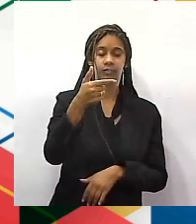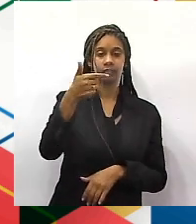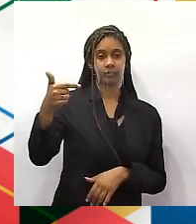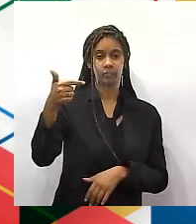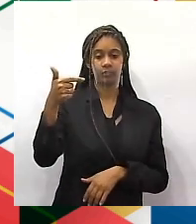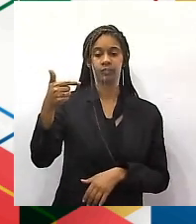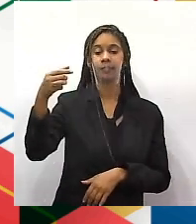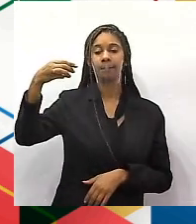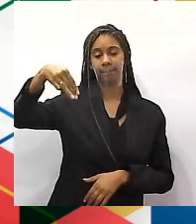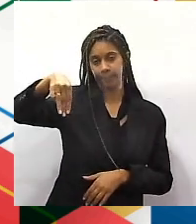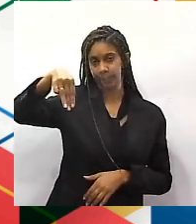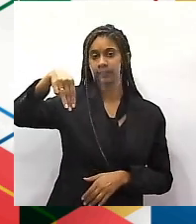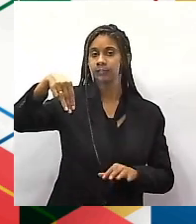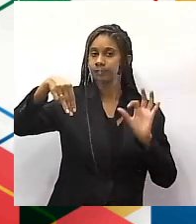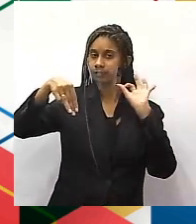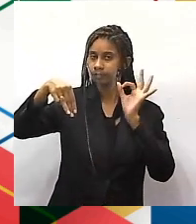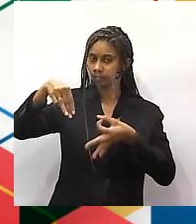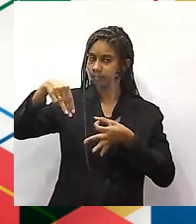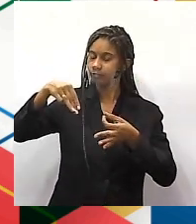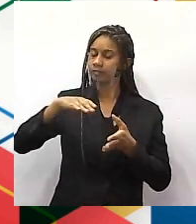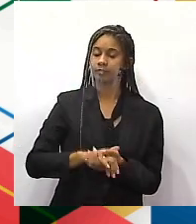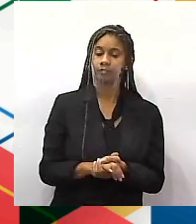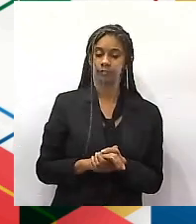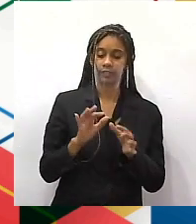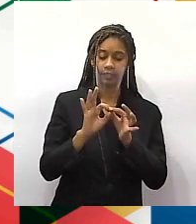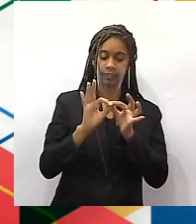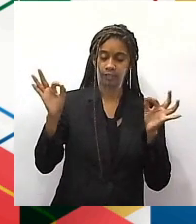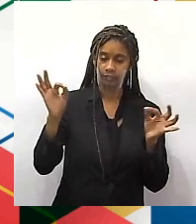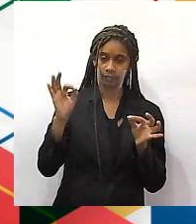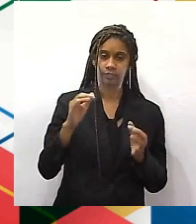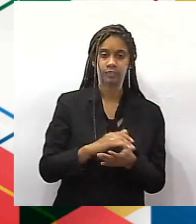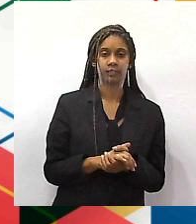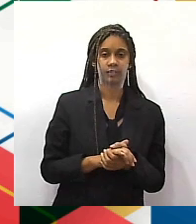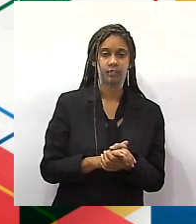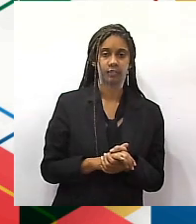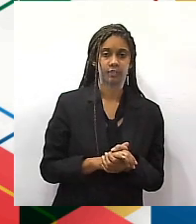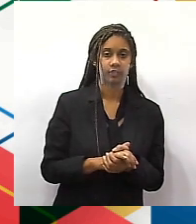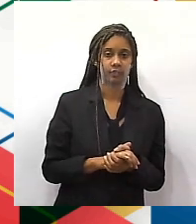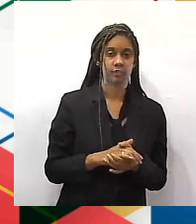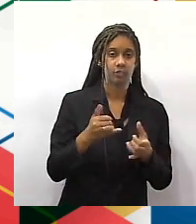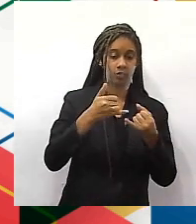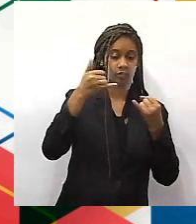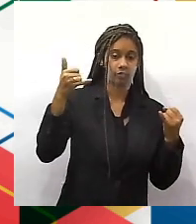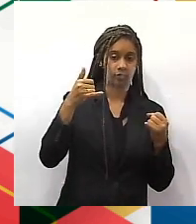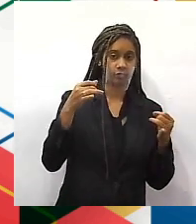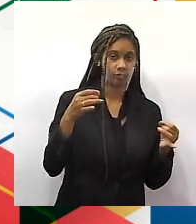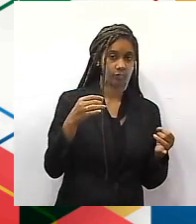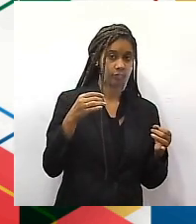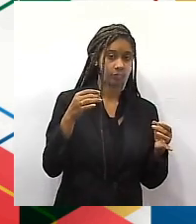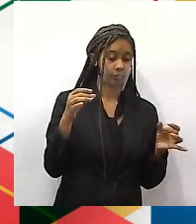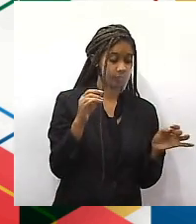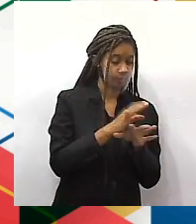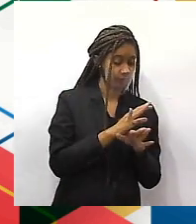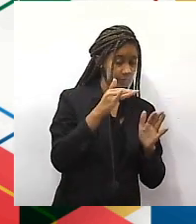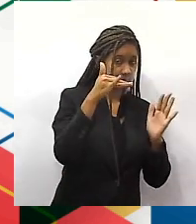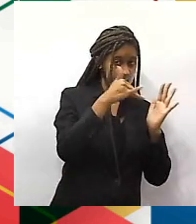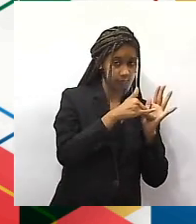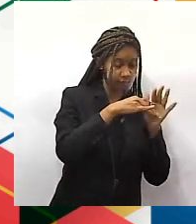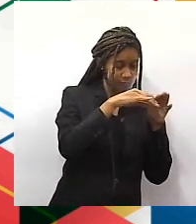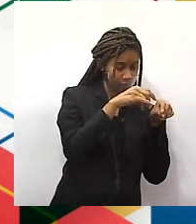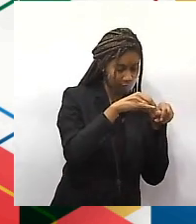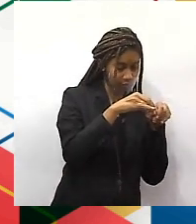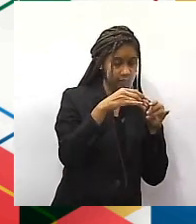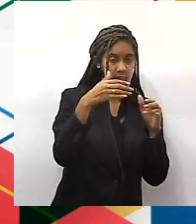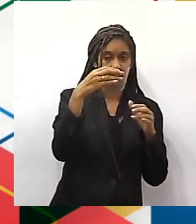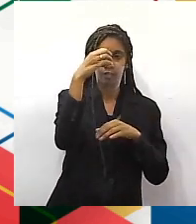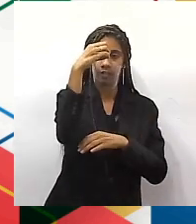3,2 metros. A distância entre onde o fio está sendo preso e o poste mais próximo é